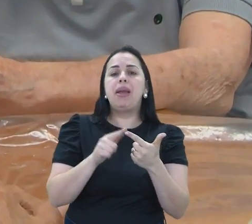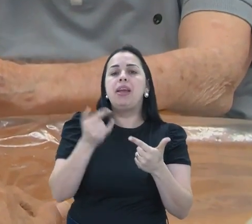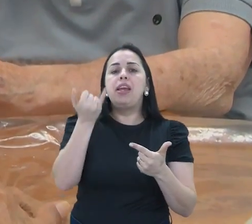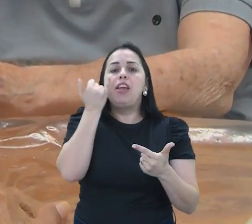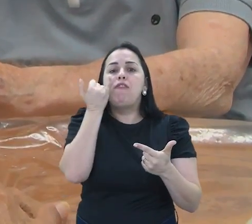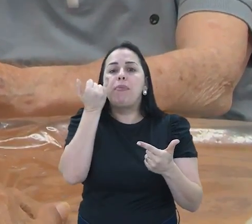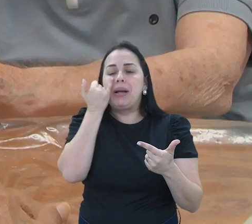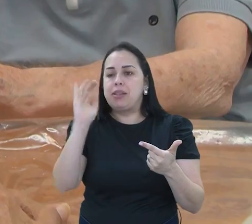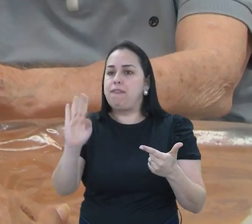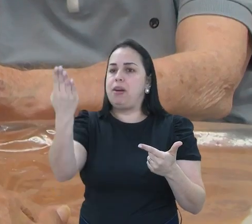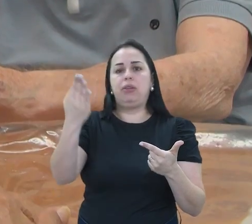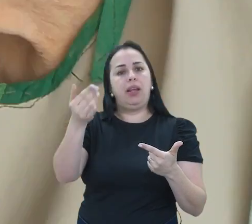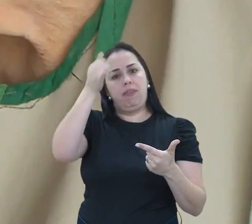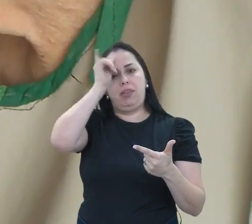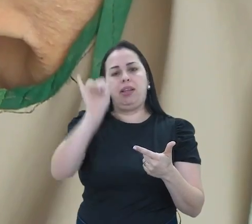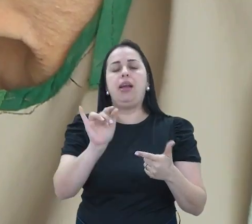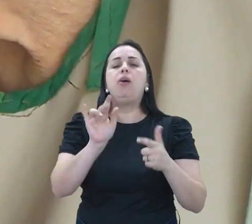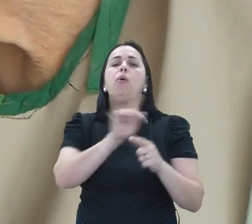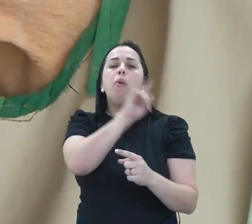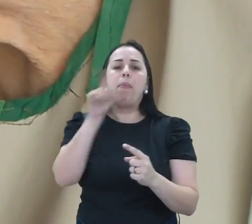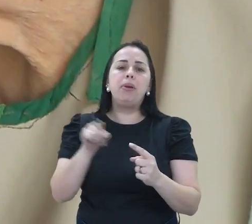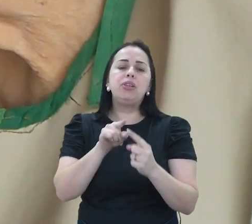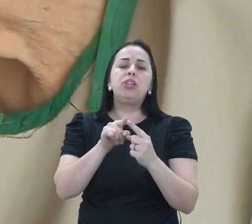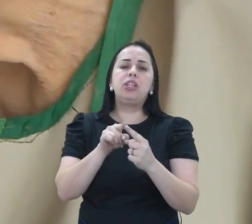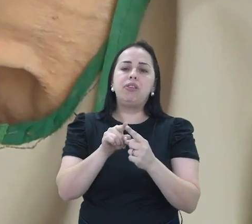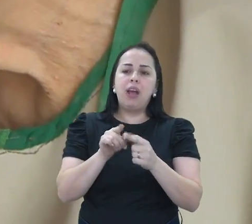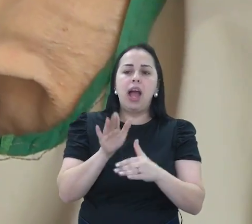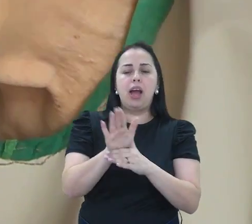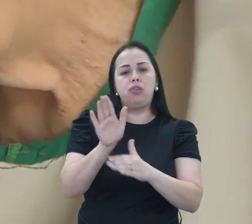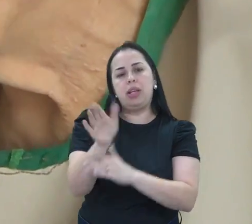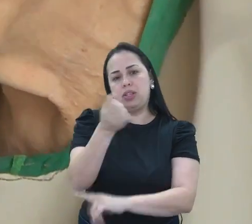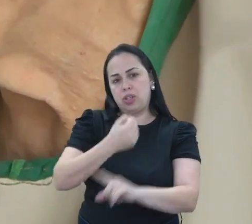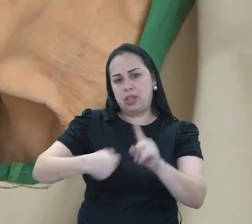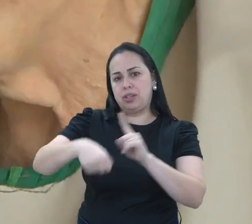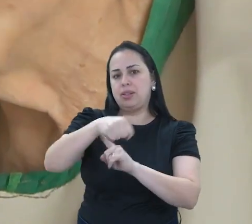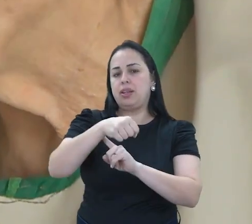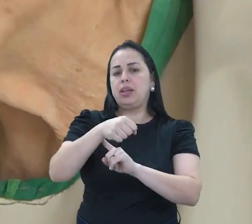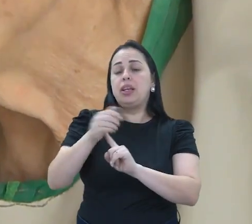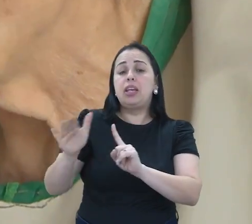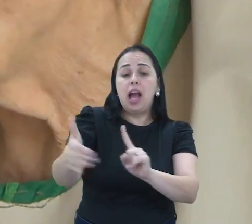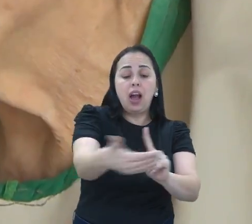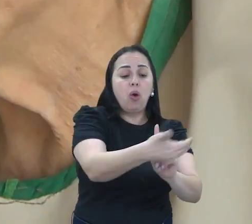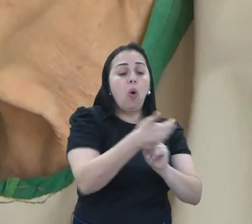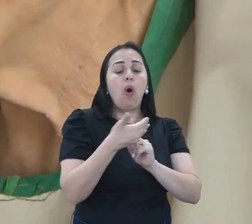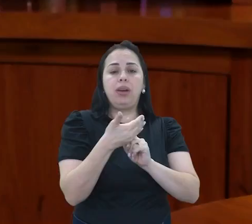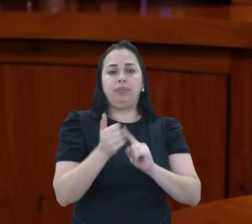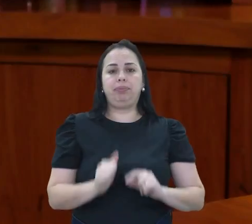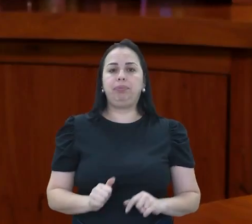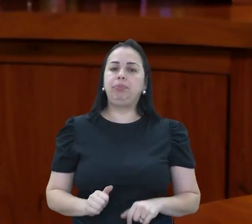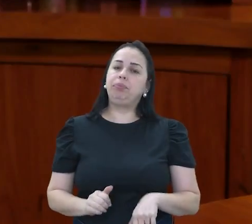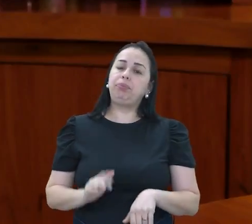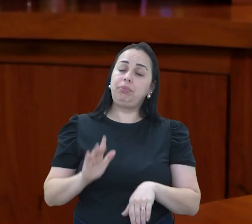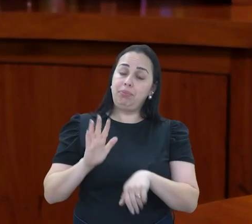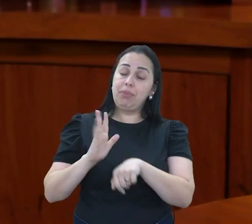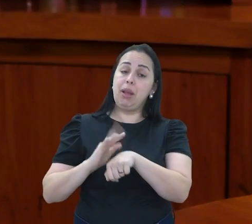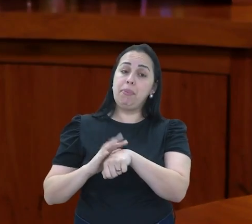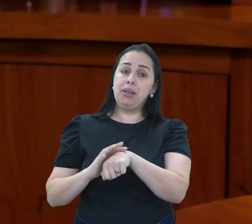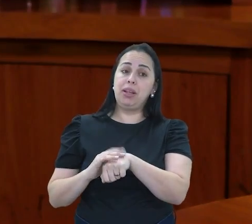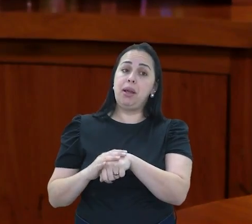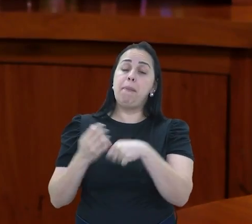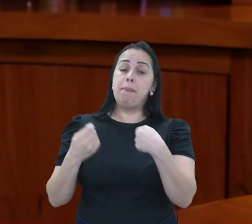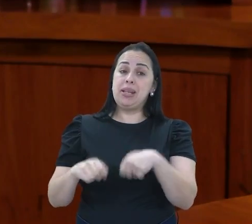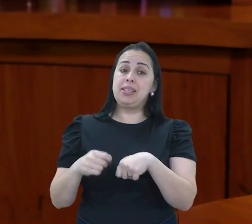combater as informações falsas. O objetivo é construir uma sociedade mais acolhedora. Então é uma doença que a